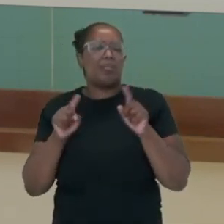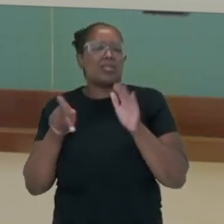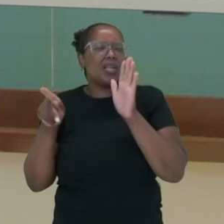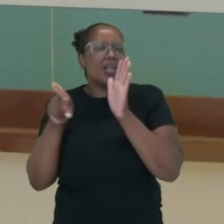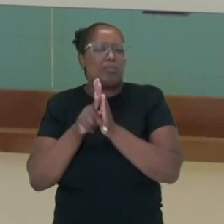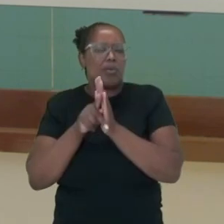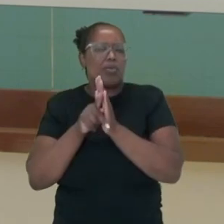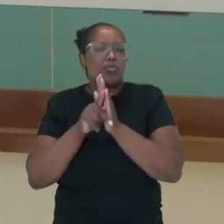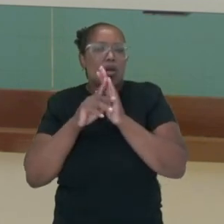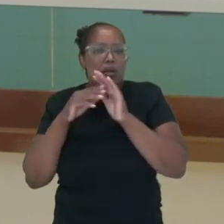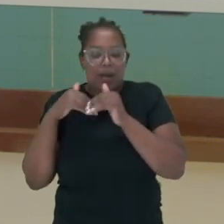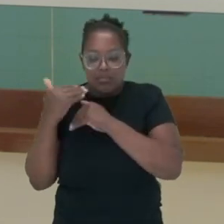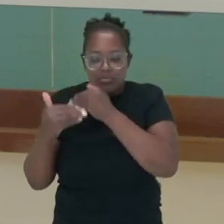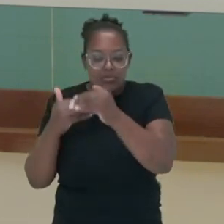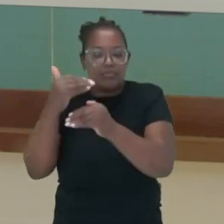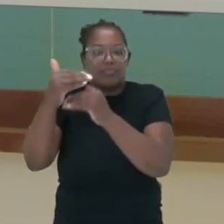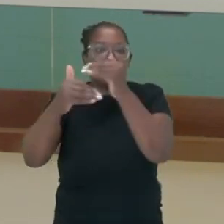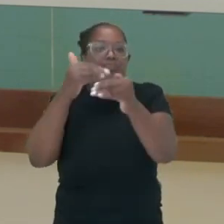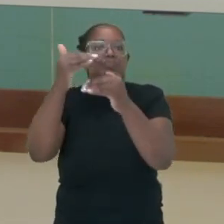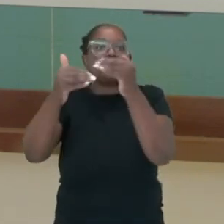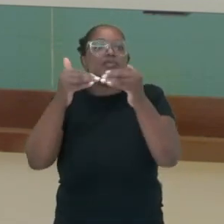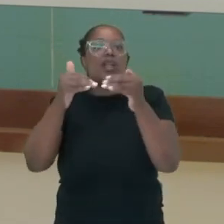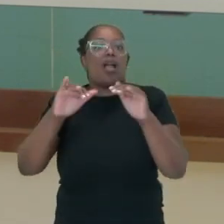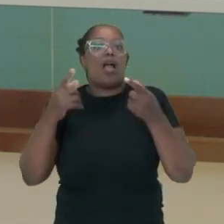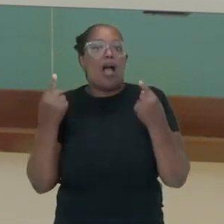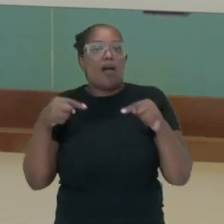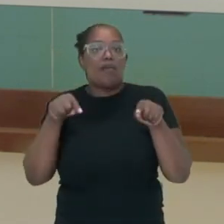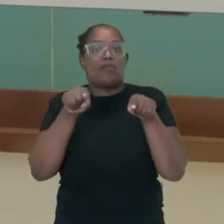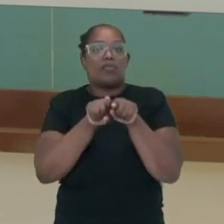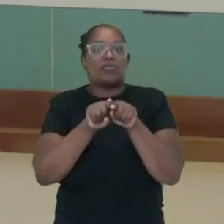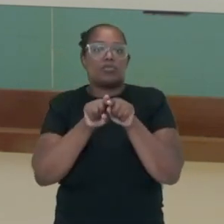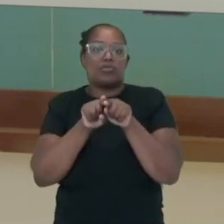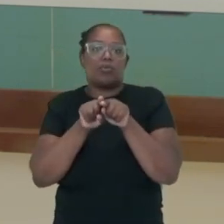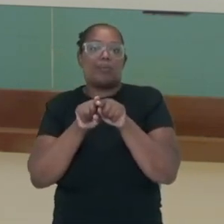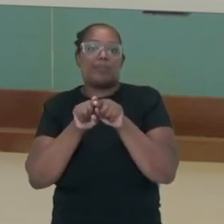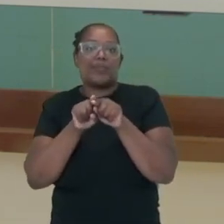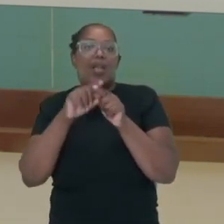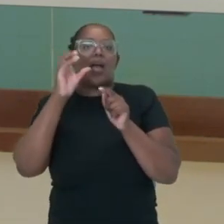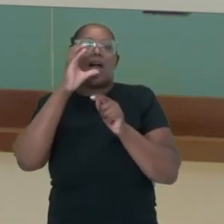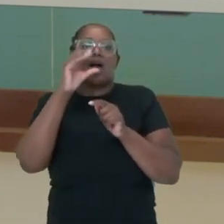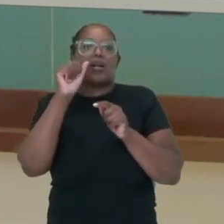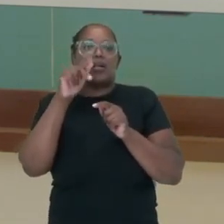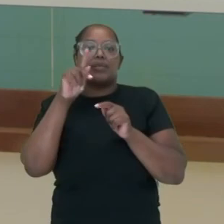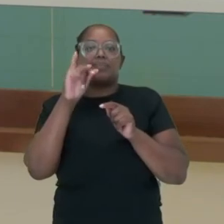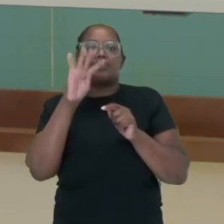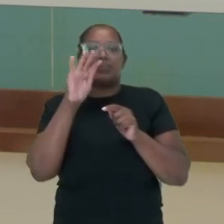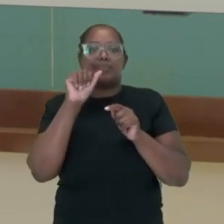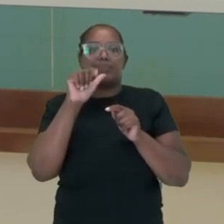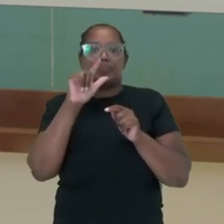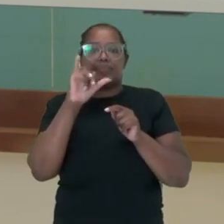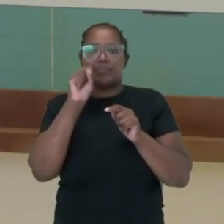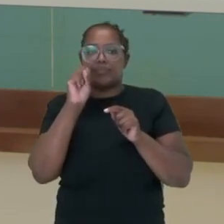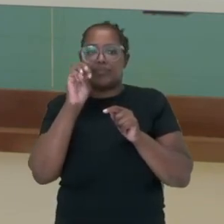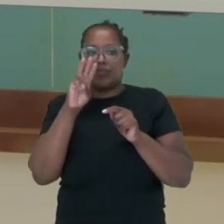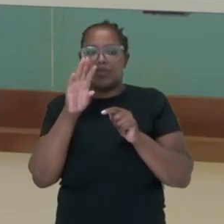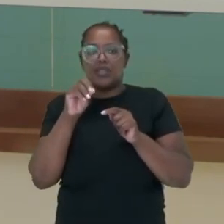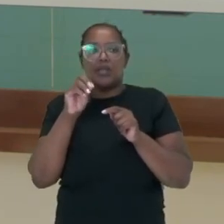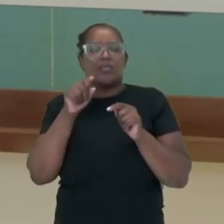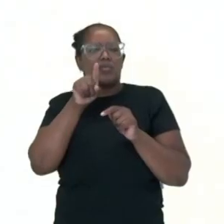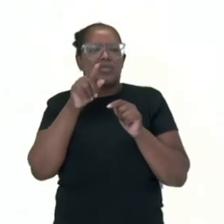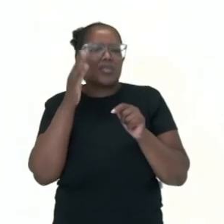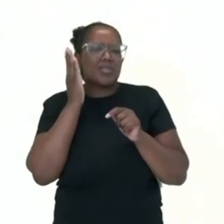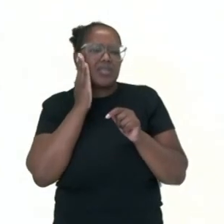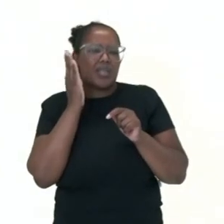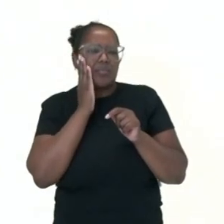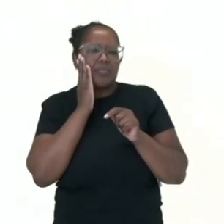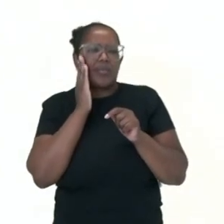sua dissolução, foram levados a voltar às suas vertentes capitalistas anteriores. Para você saber um pouquinho mais,